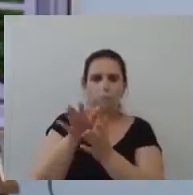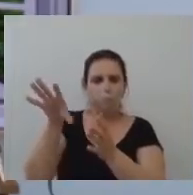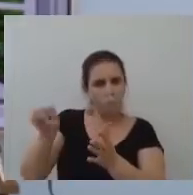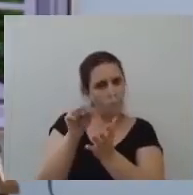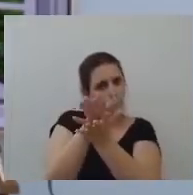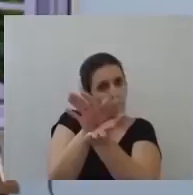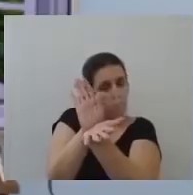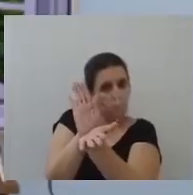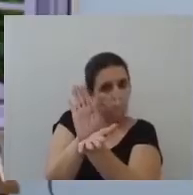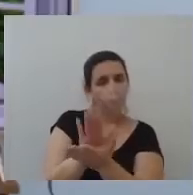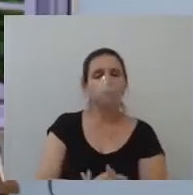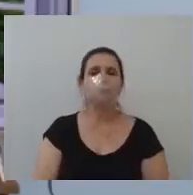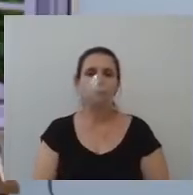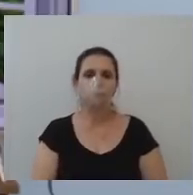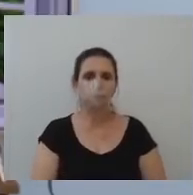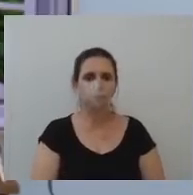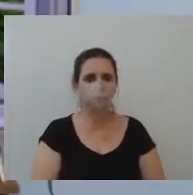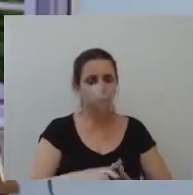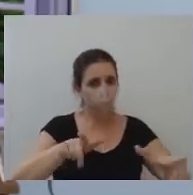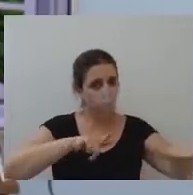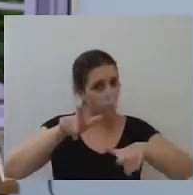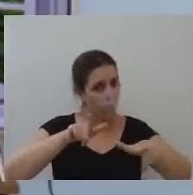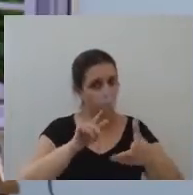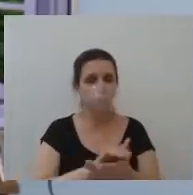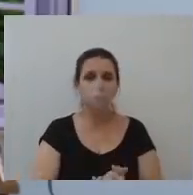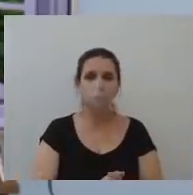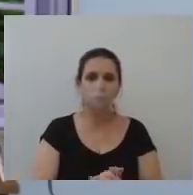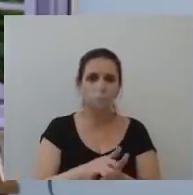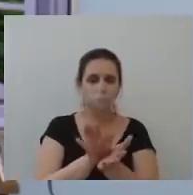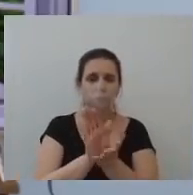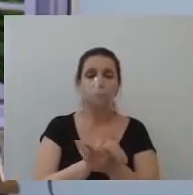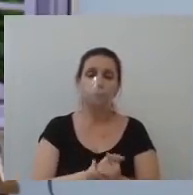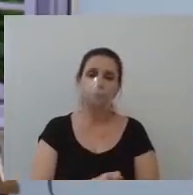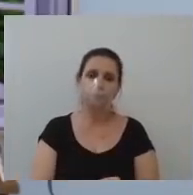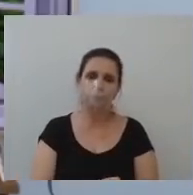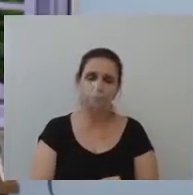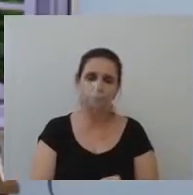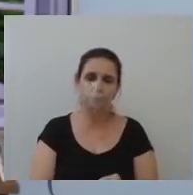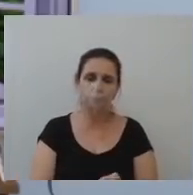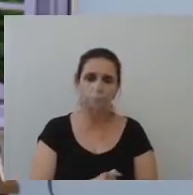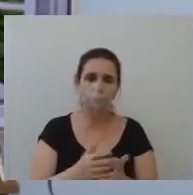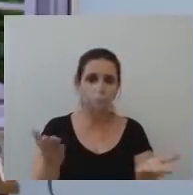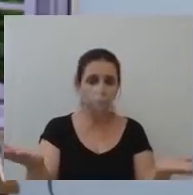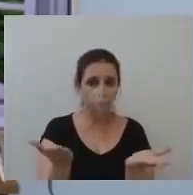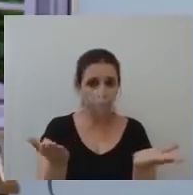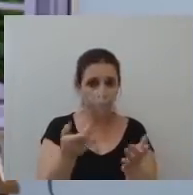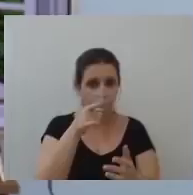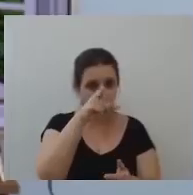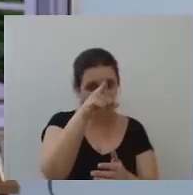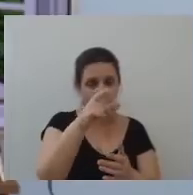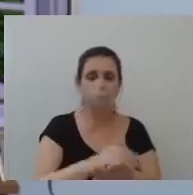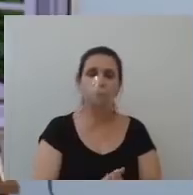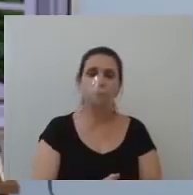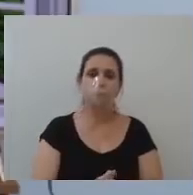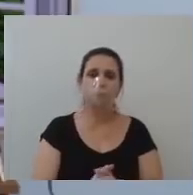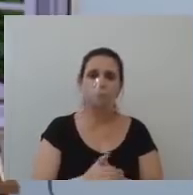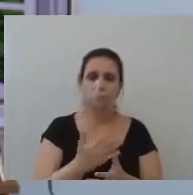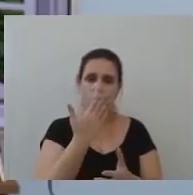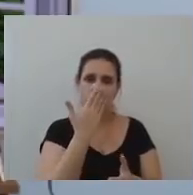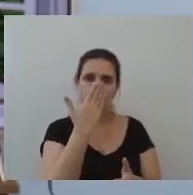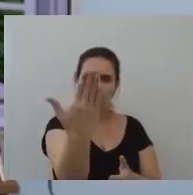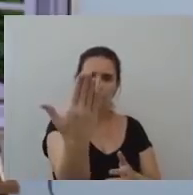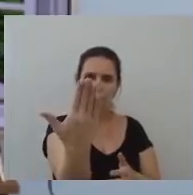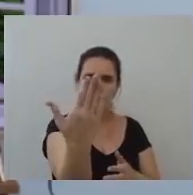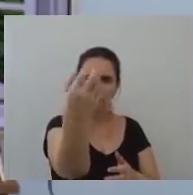Primeiro lugar, a tua ferramenta de trabalho qual é? É o celular, não é isso? Então você vai ficar de